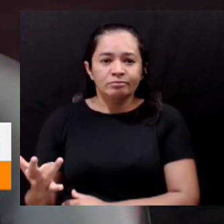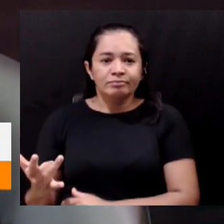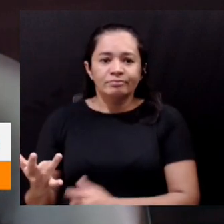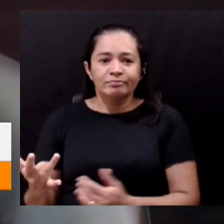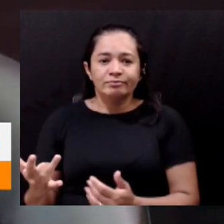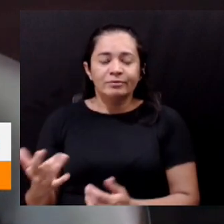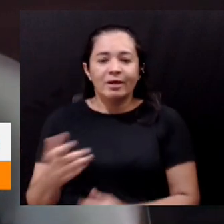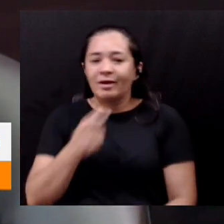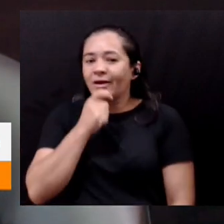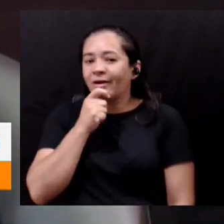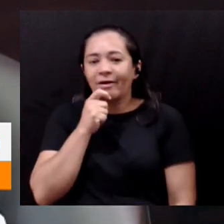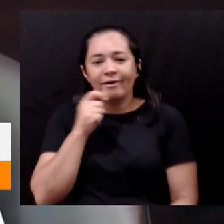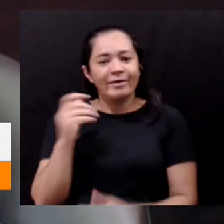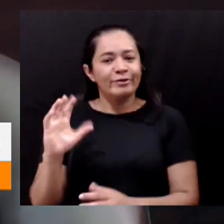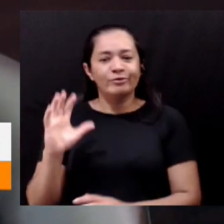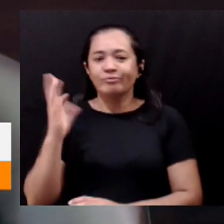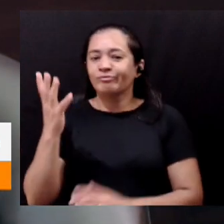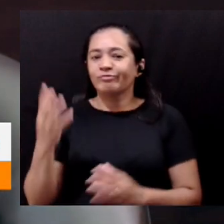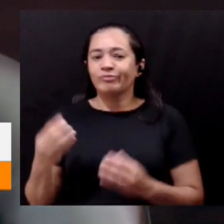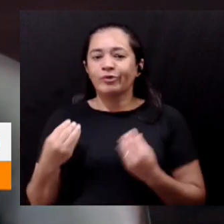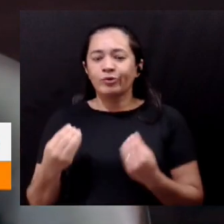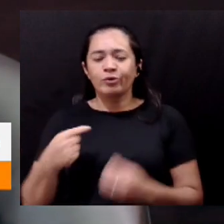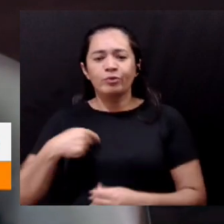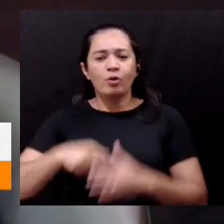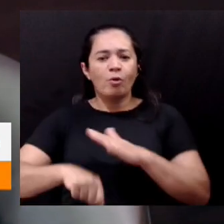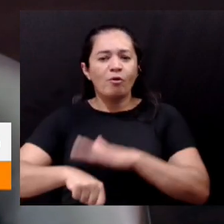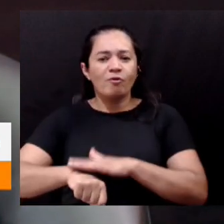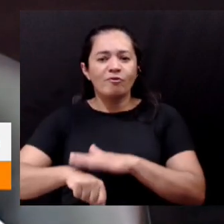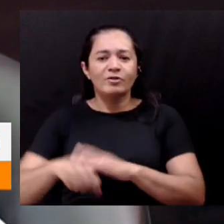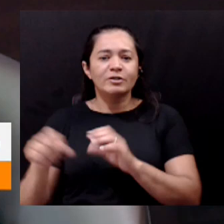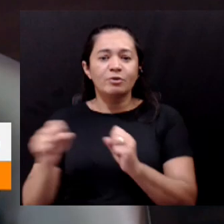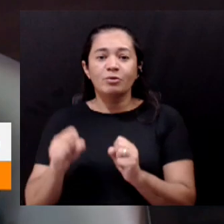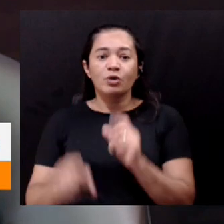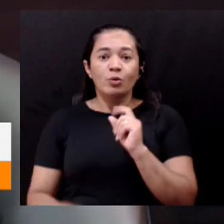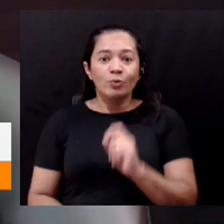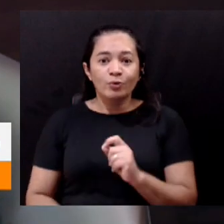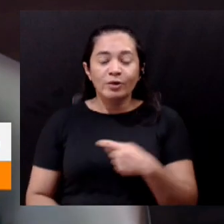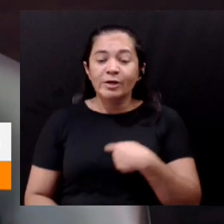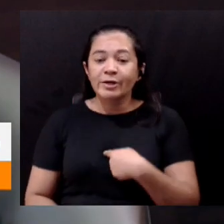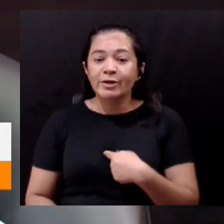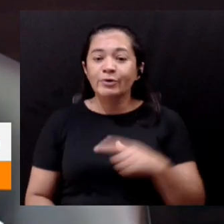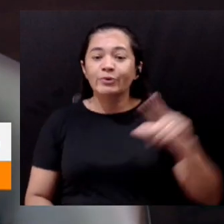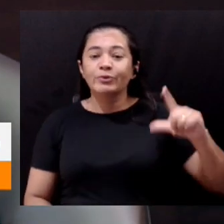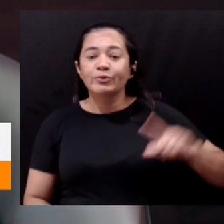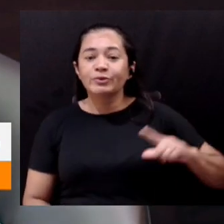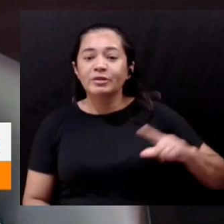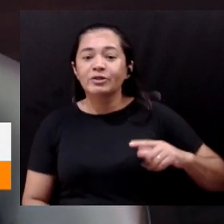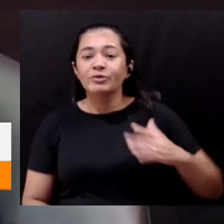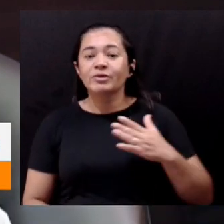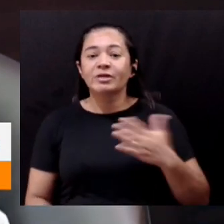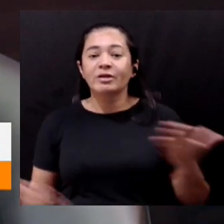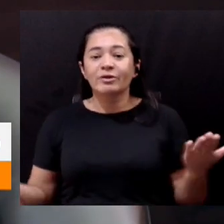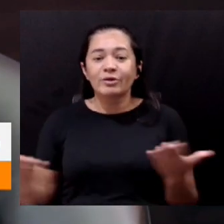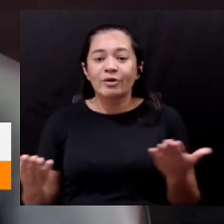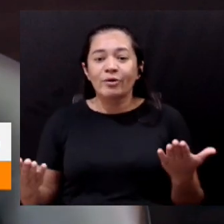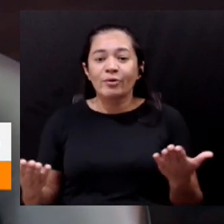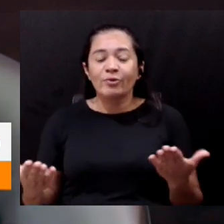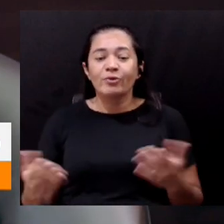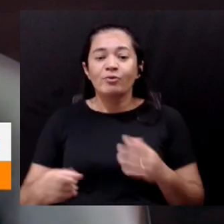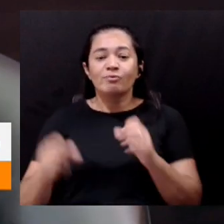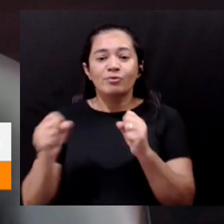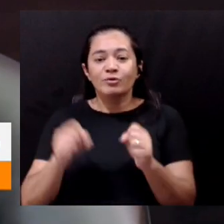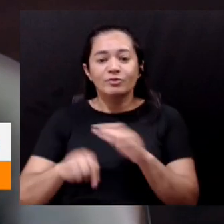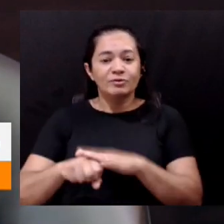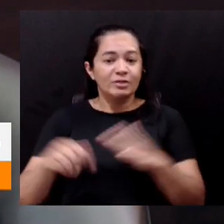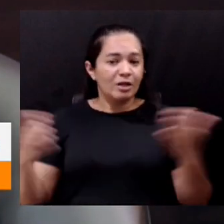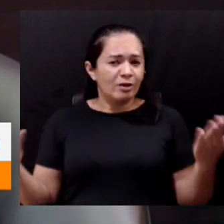chegou. Então o que que eu posso fazer agora, né, o que que eu tenho em minhas mãos e o que que eu posso fazer com isso agora, né.